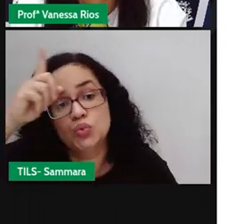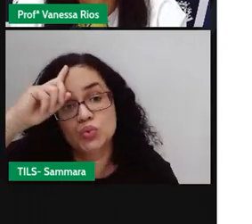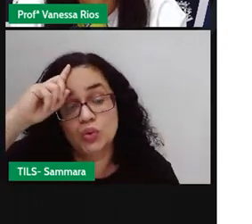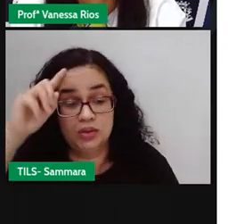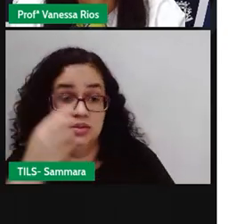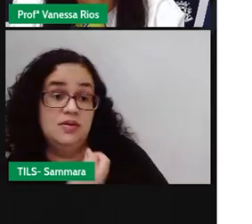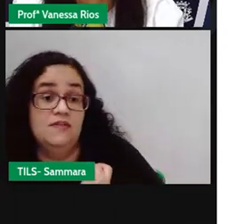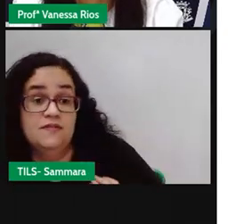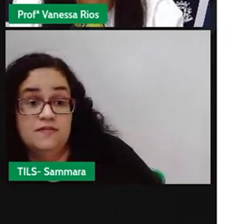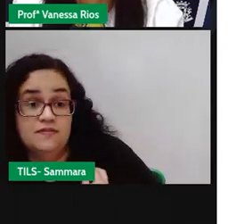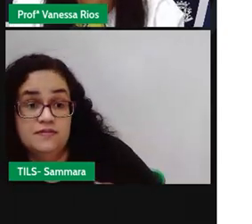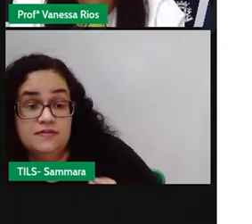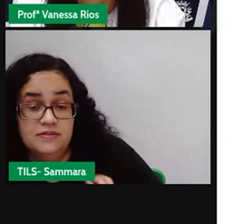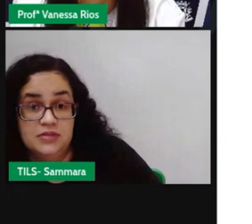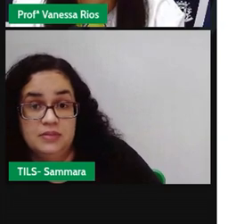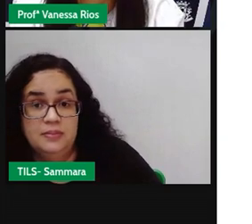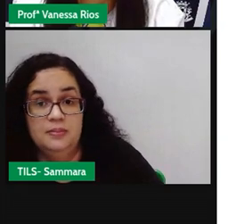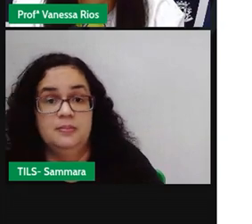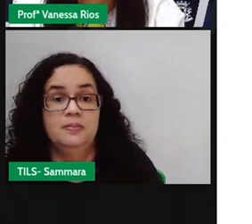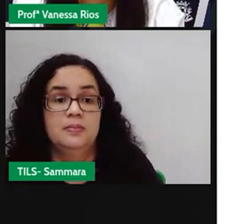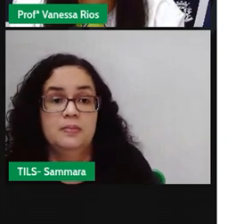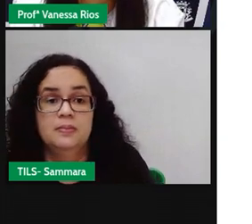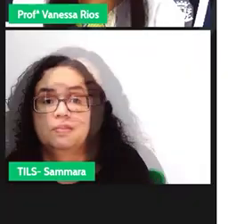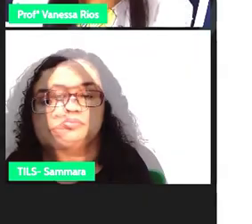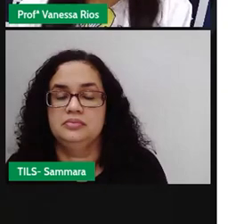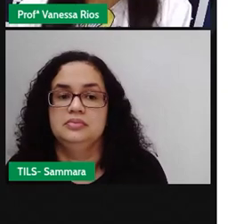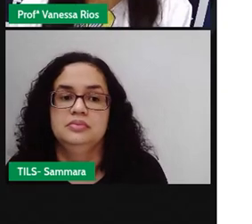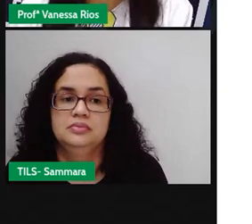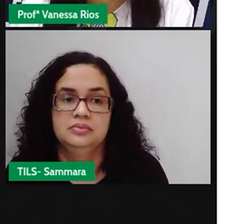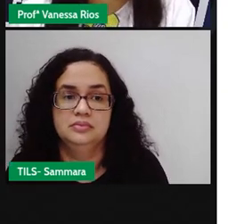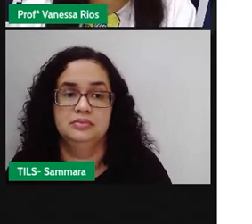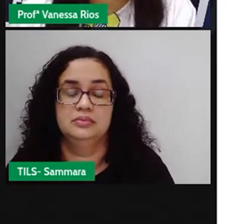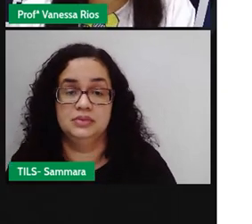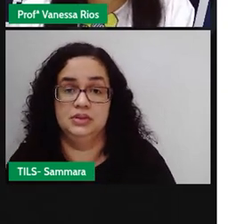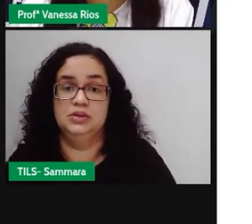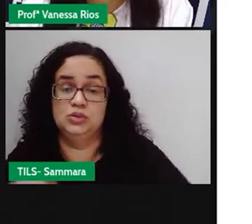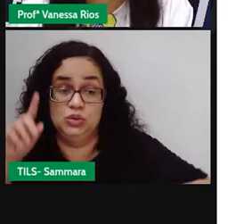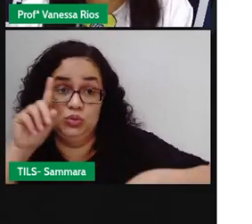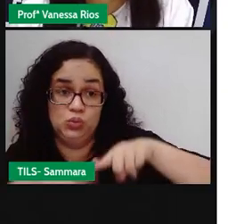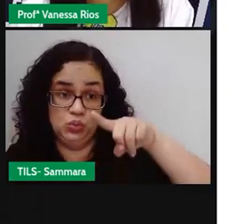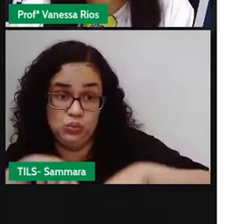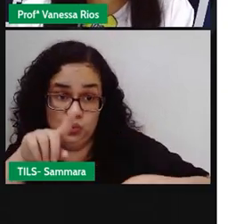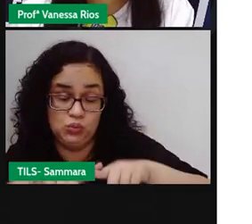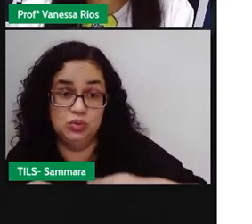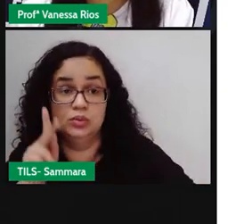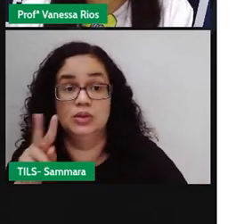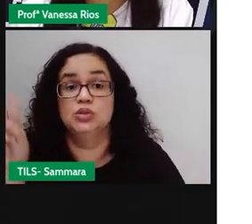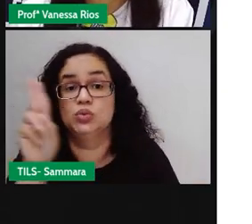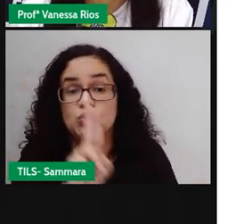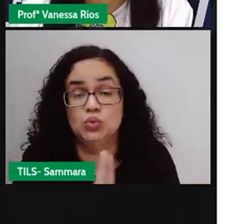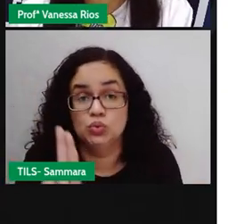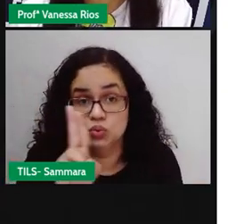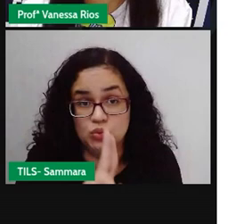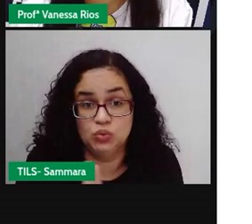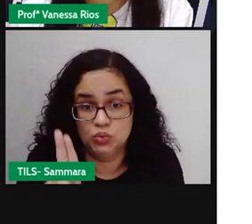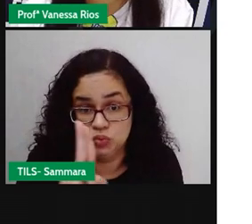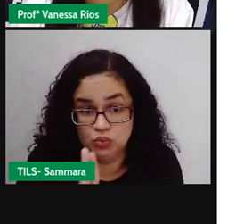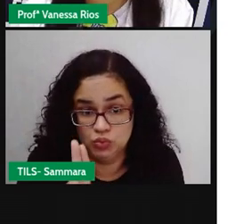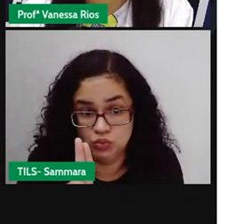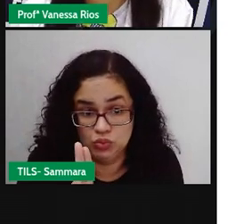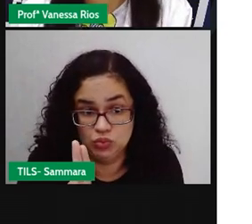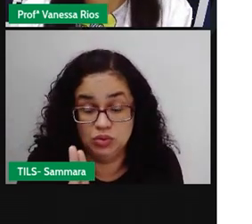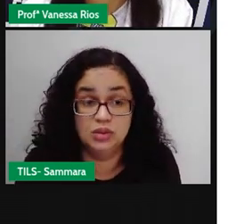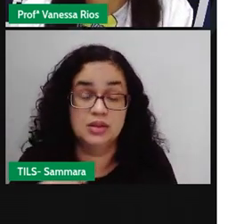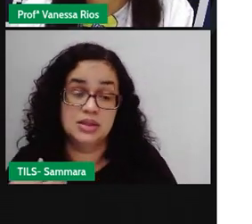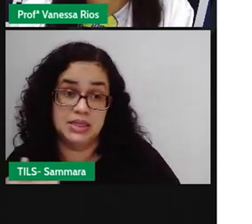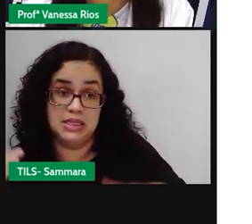nossa vida, de forma muito presente. Então, entre os materiais aí mais utilizados nas construções